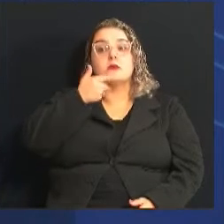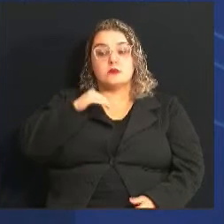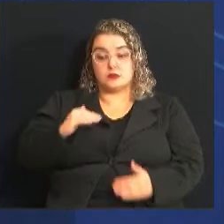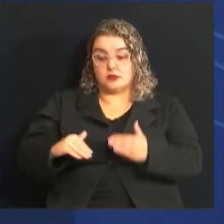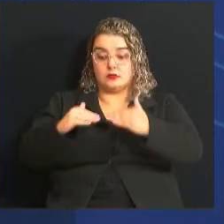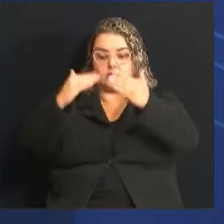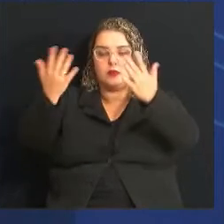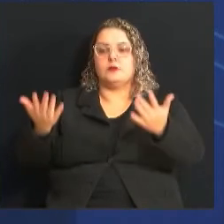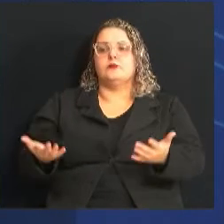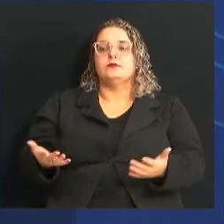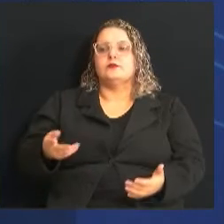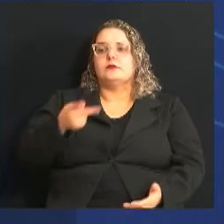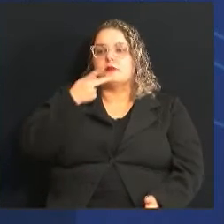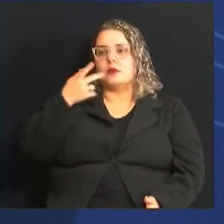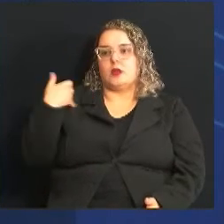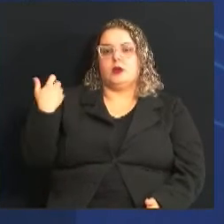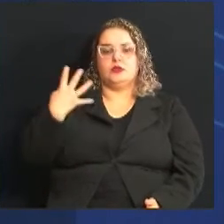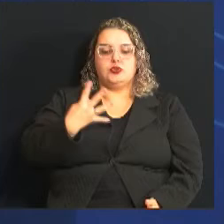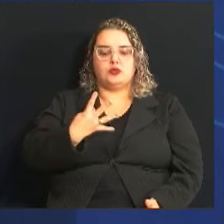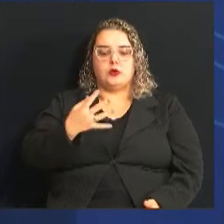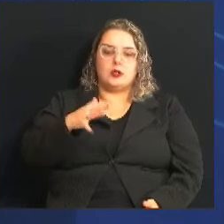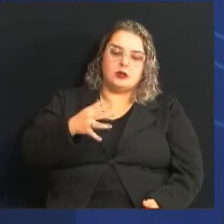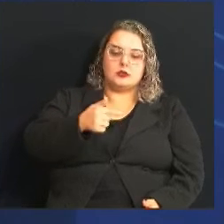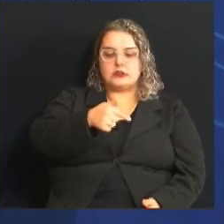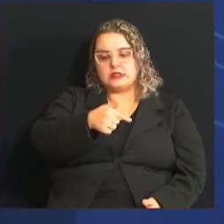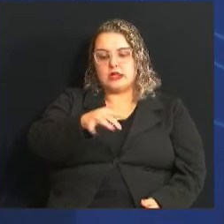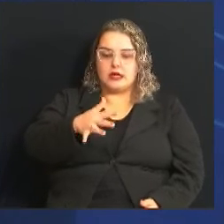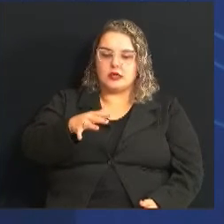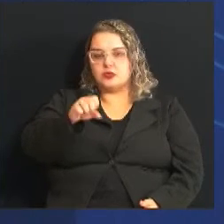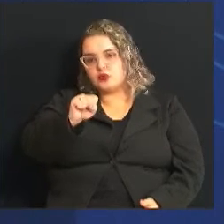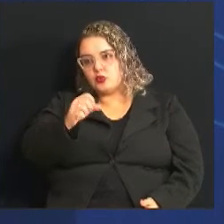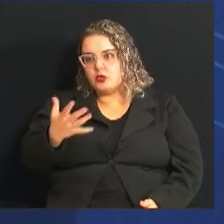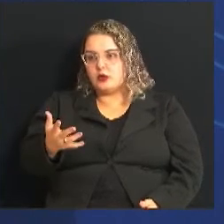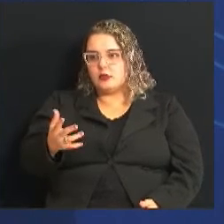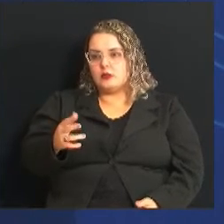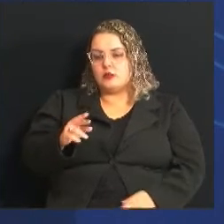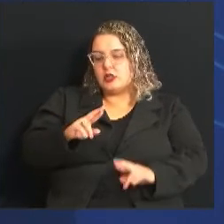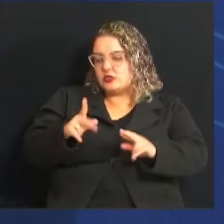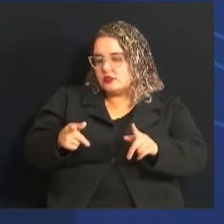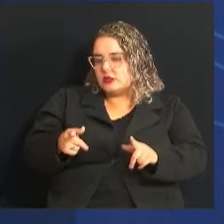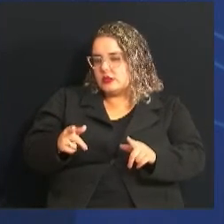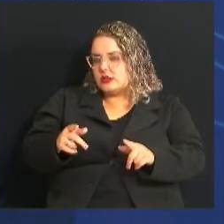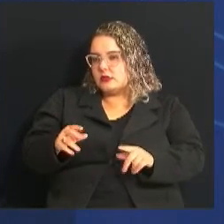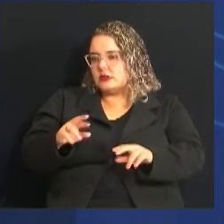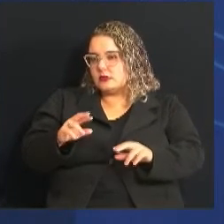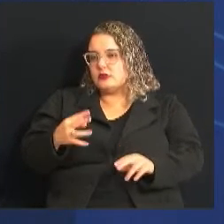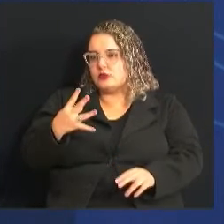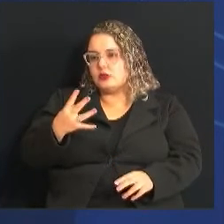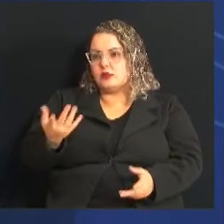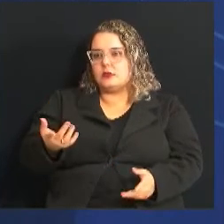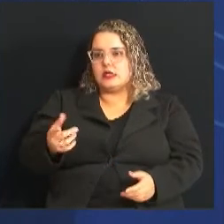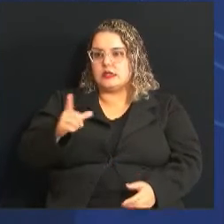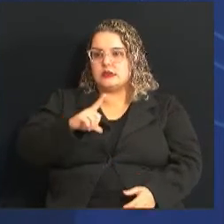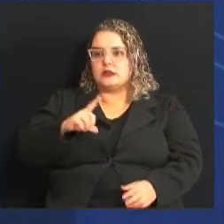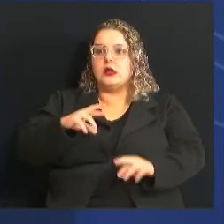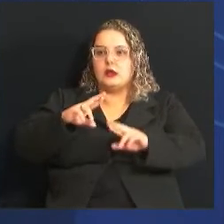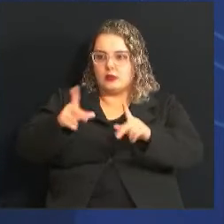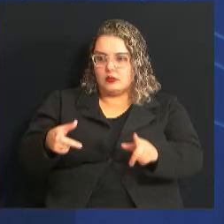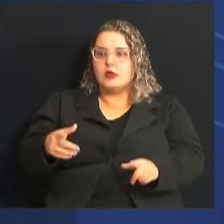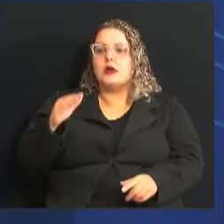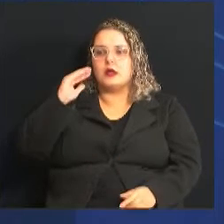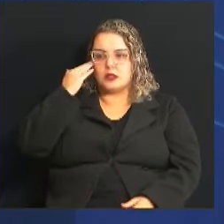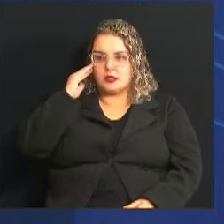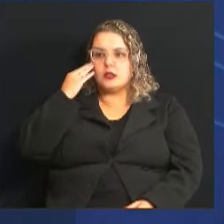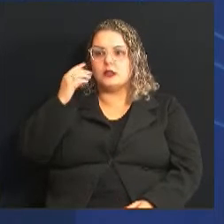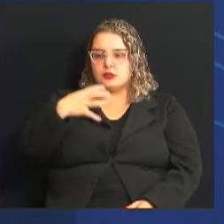de 4 anos, mas uma de 7, de 8, pode parecer que é uma diferença pequena de 4 anos, mas existe uma diferença, elas entendem de